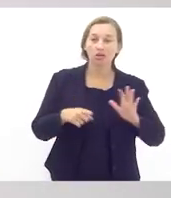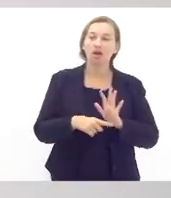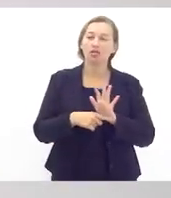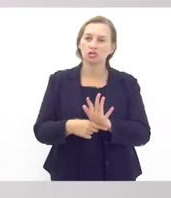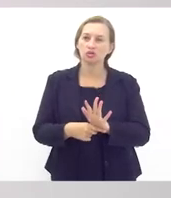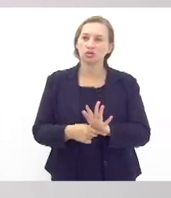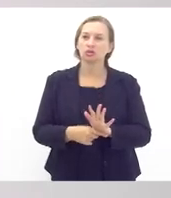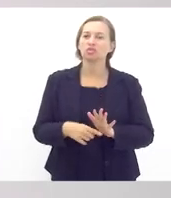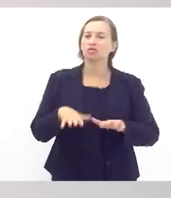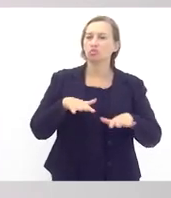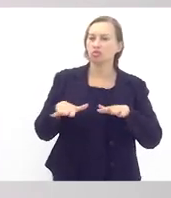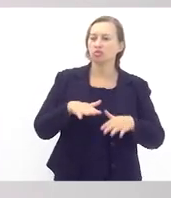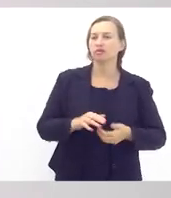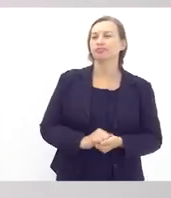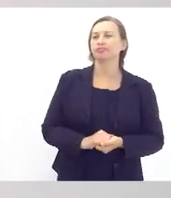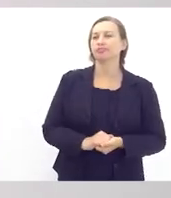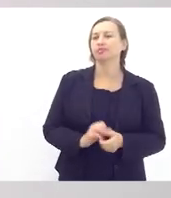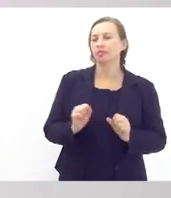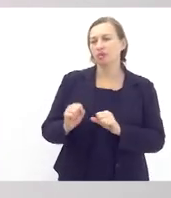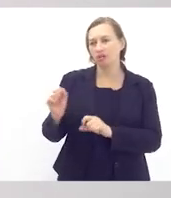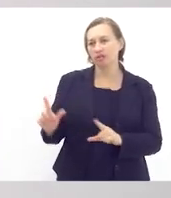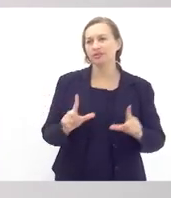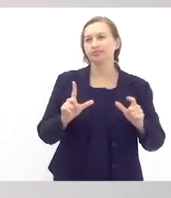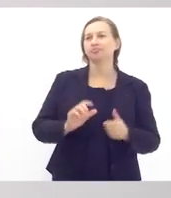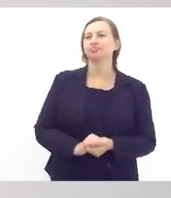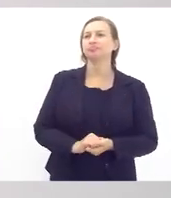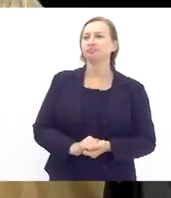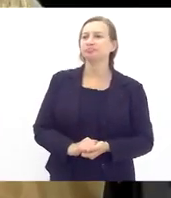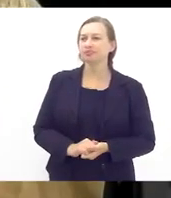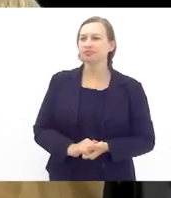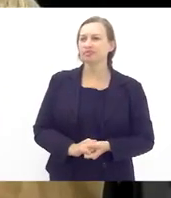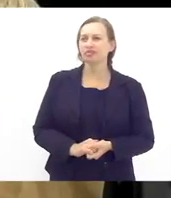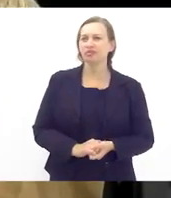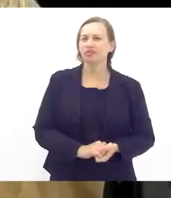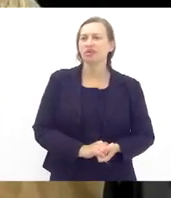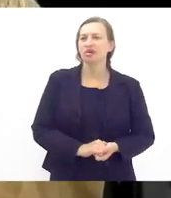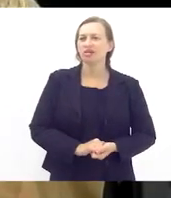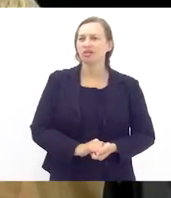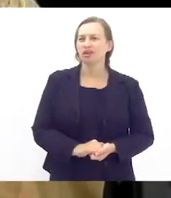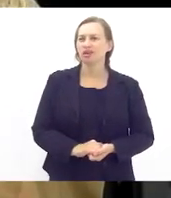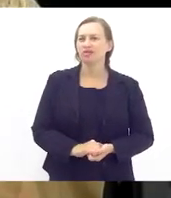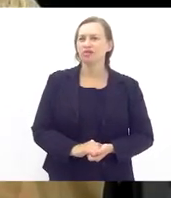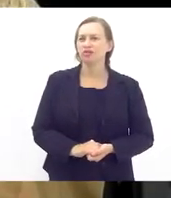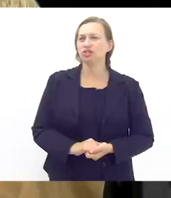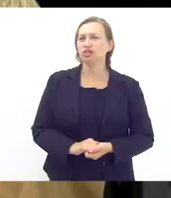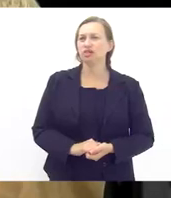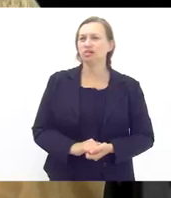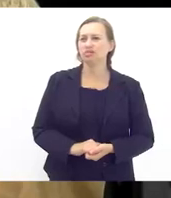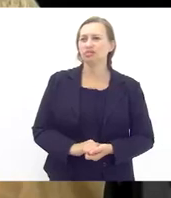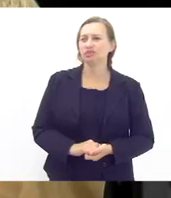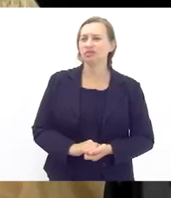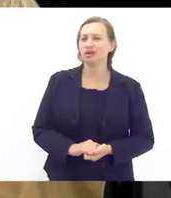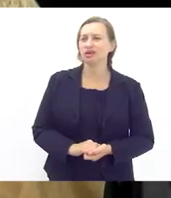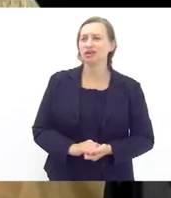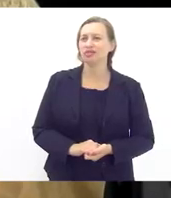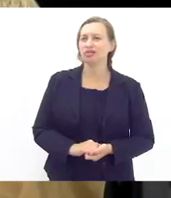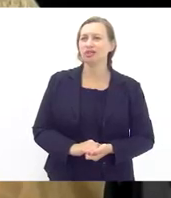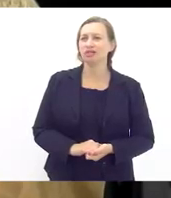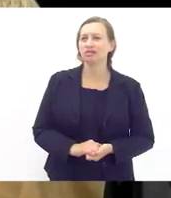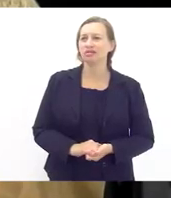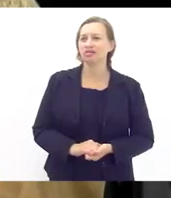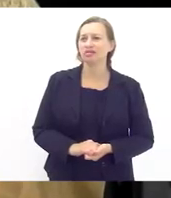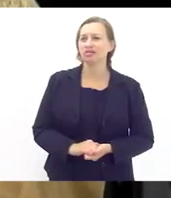aos movimentos pode passar um pouquinho a gente tem aí né No próximo